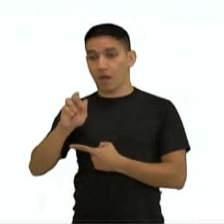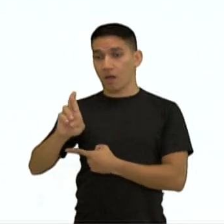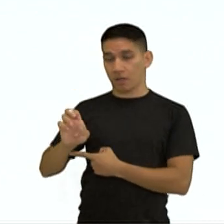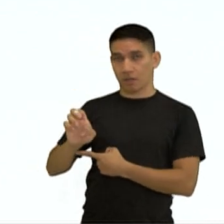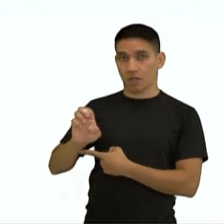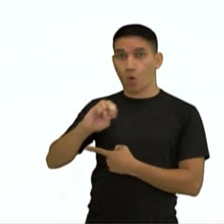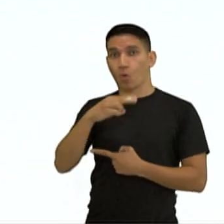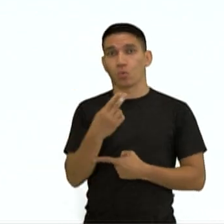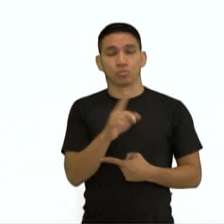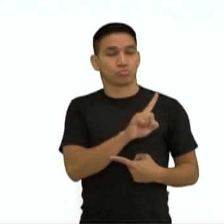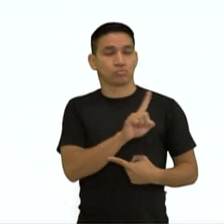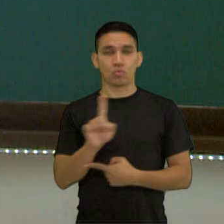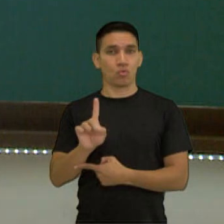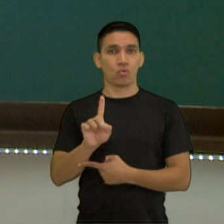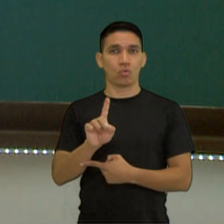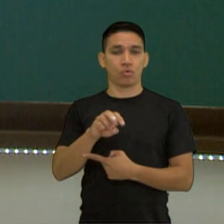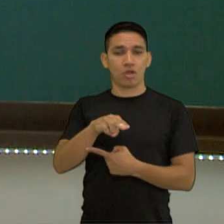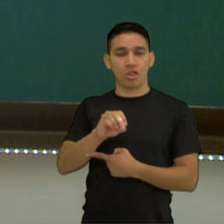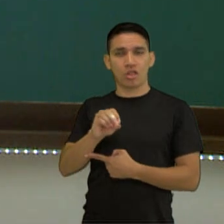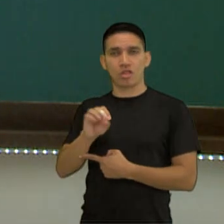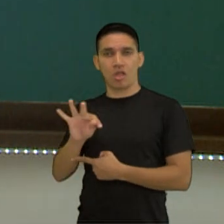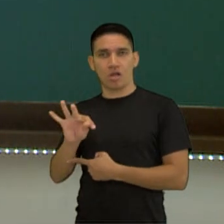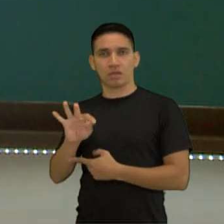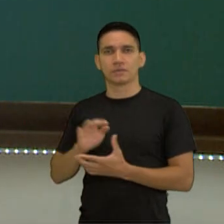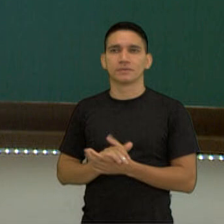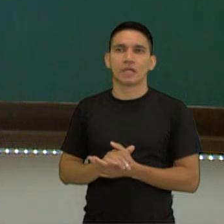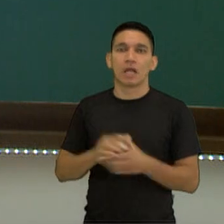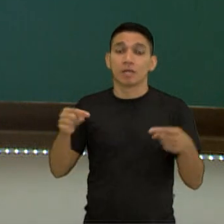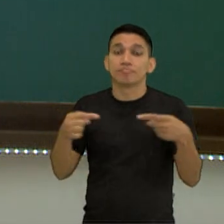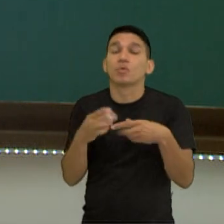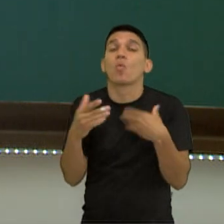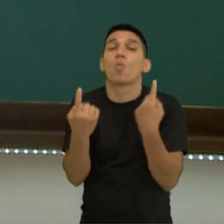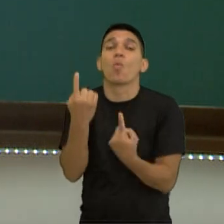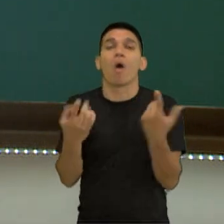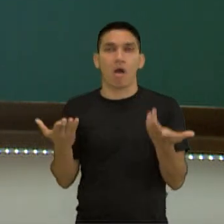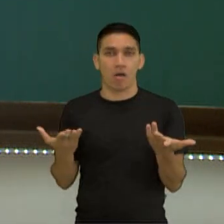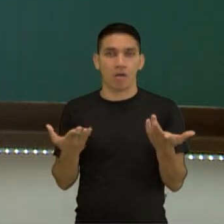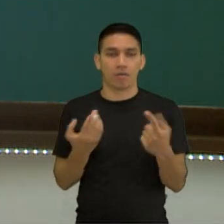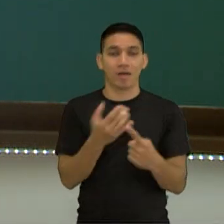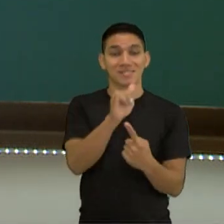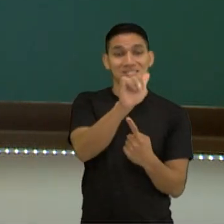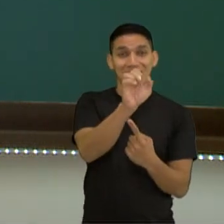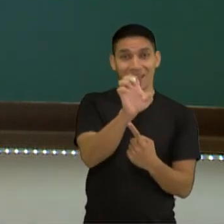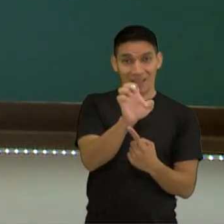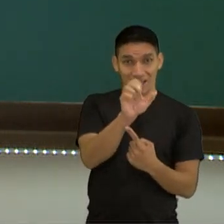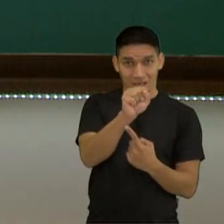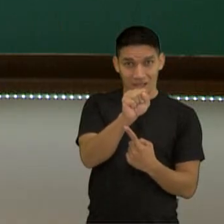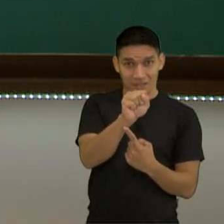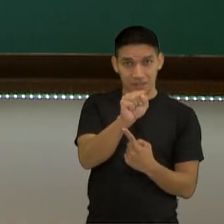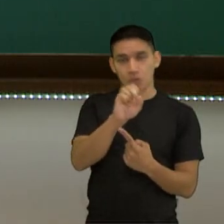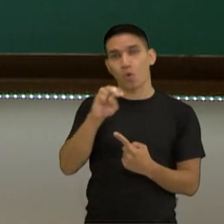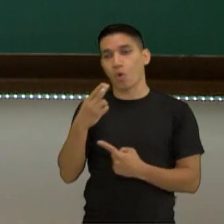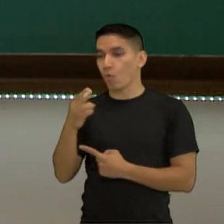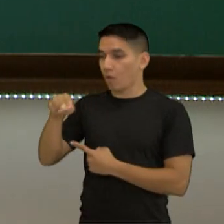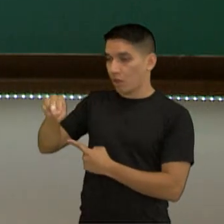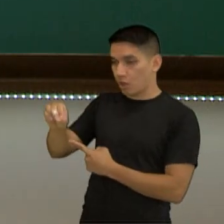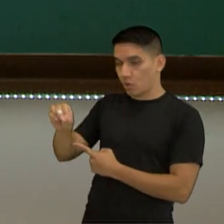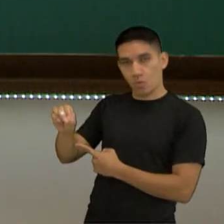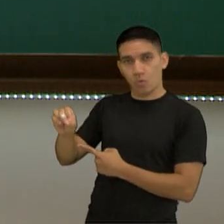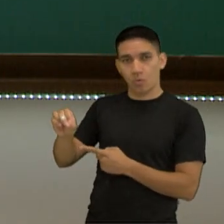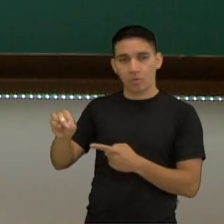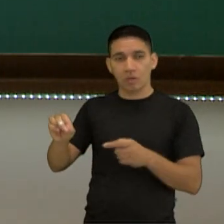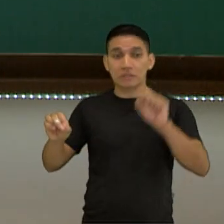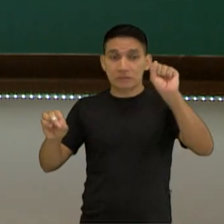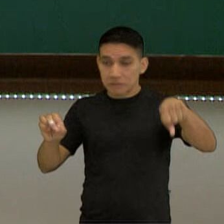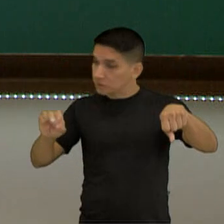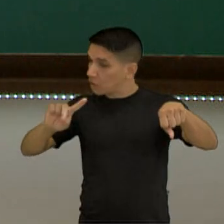Ou não, não estamos. Então, lembrando sempre que quando tivermos yes or no questions, ou perguntas de sim